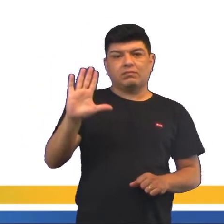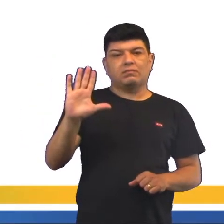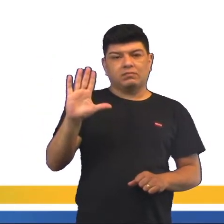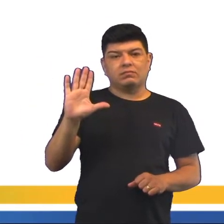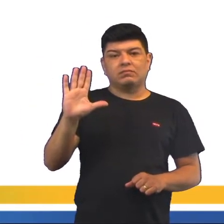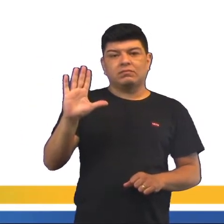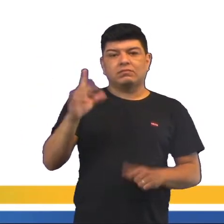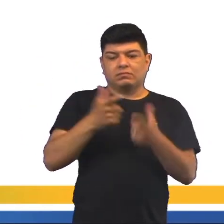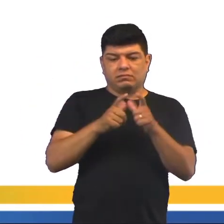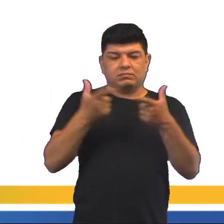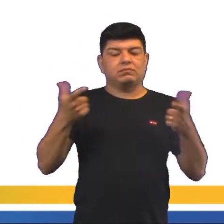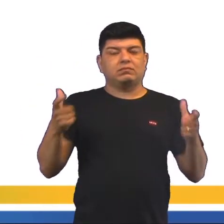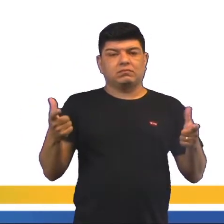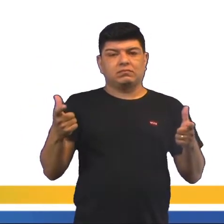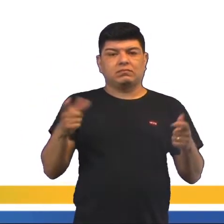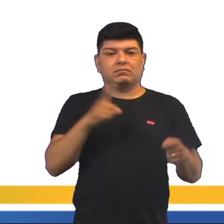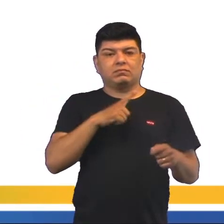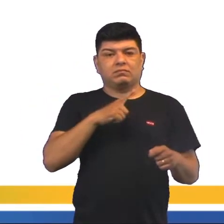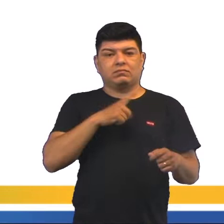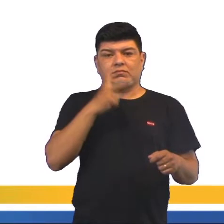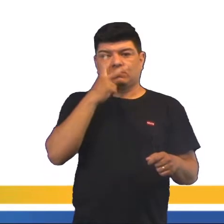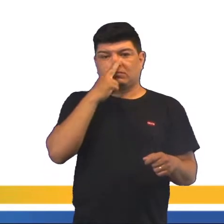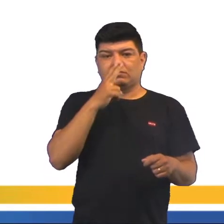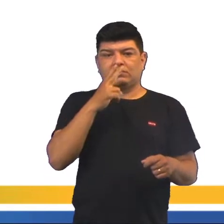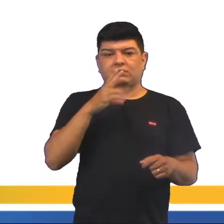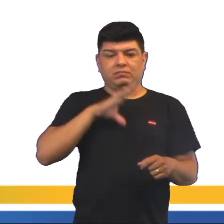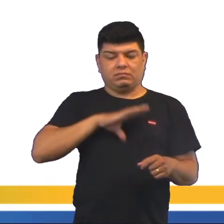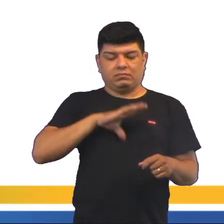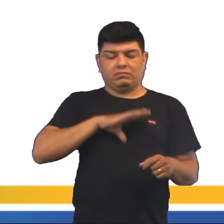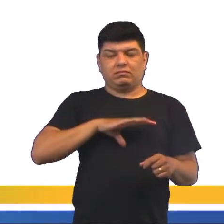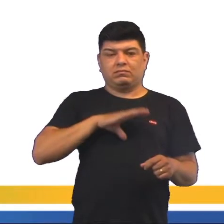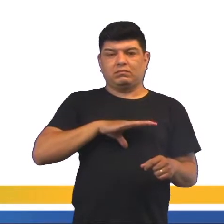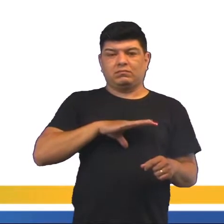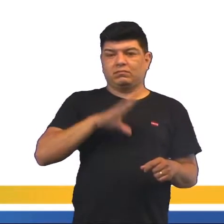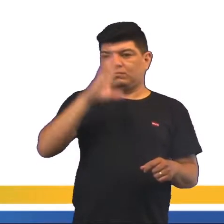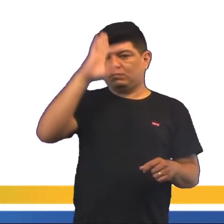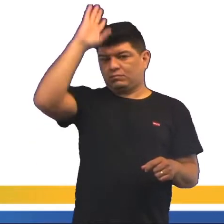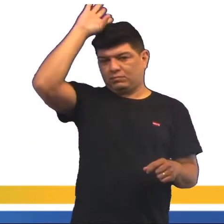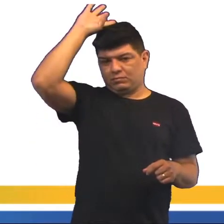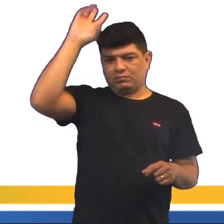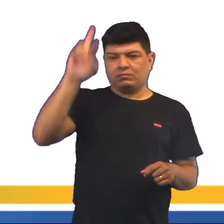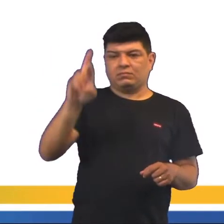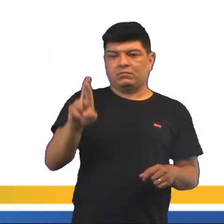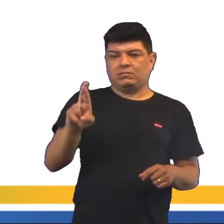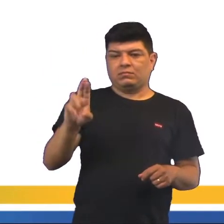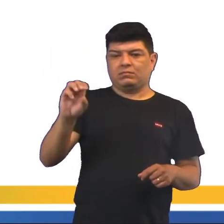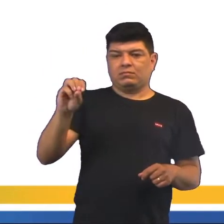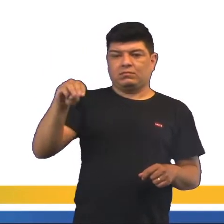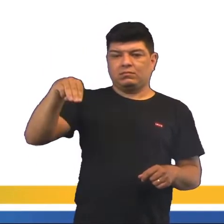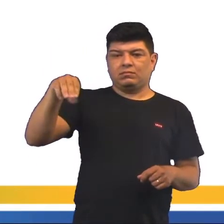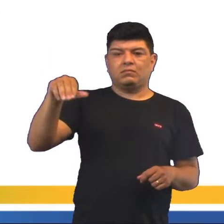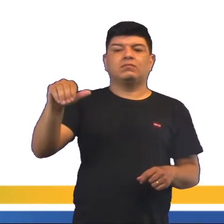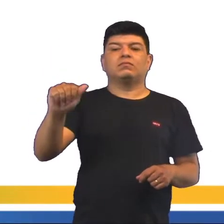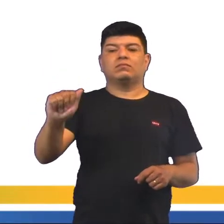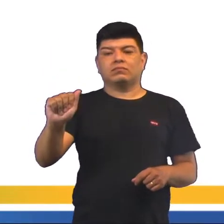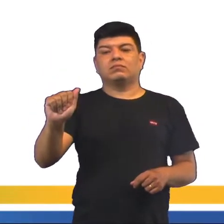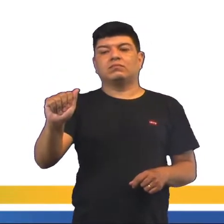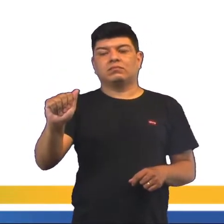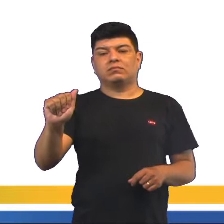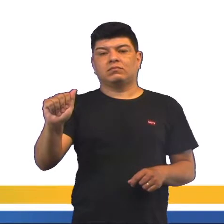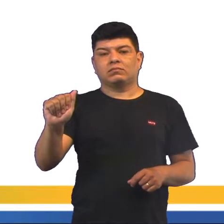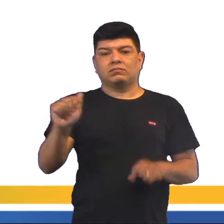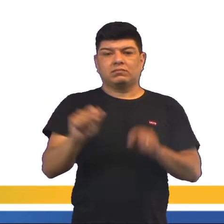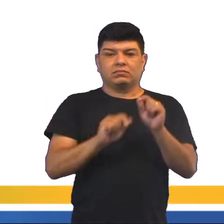porção do vasto Império Romano que tinha por sede a cidade de Roma. Haja visto que a porção oriental do Império, cuja sede